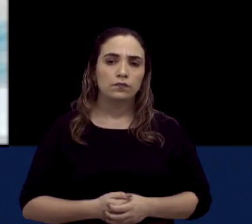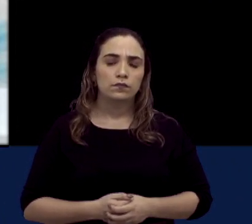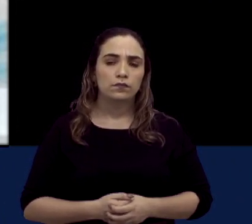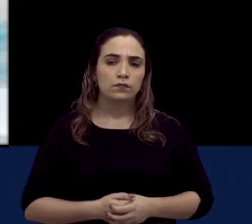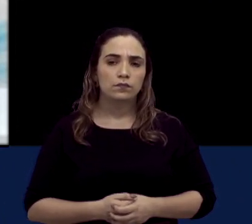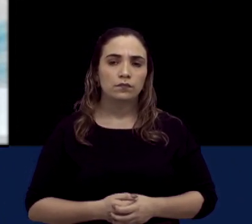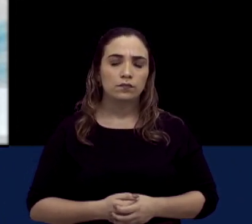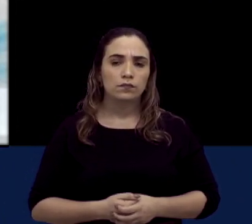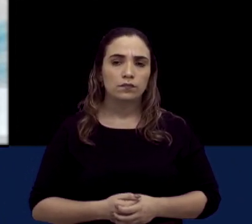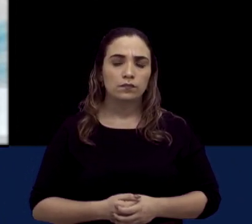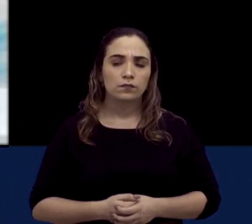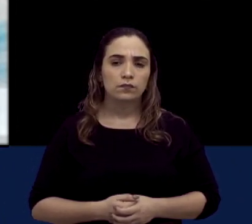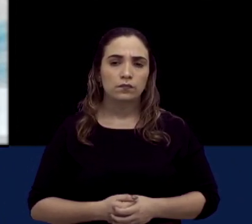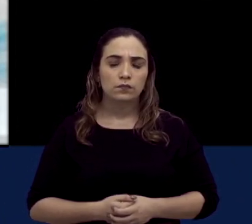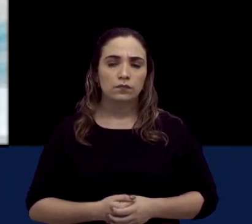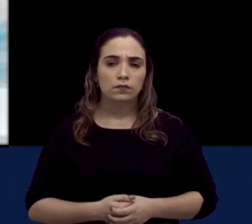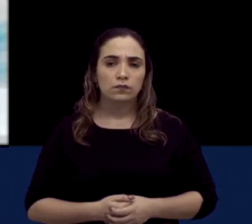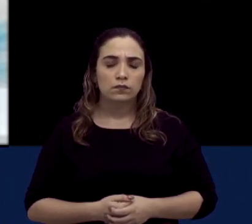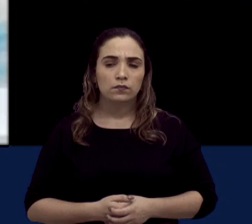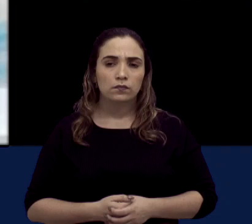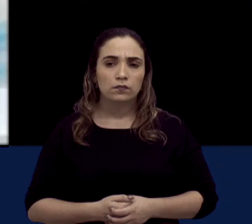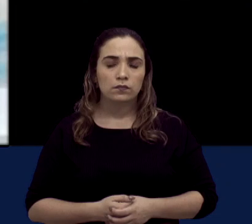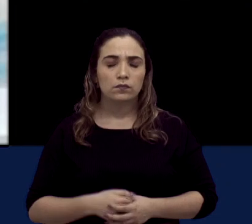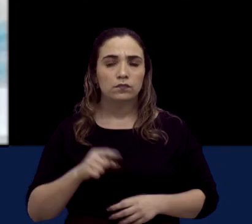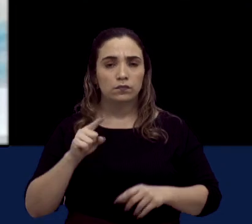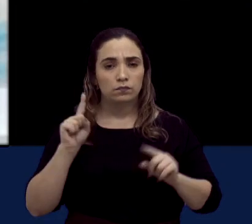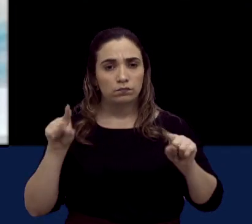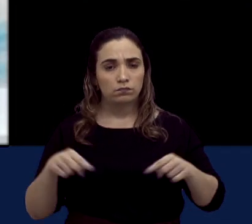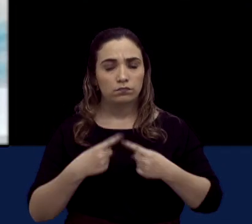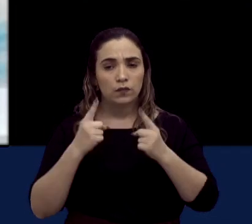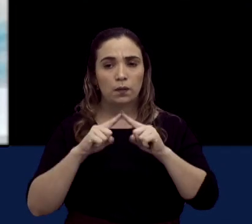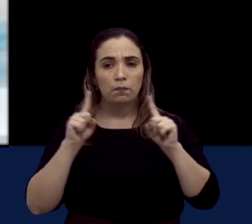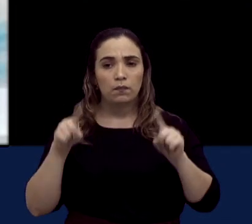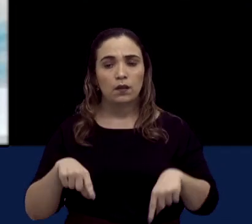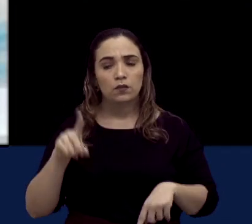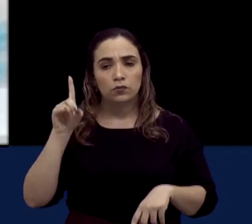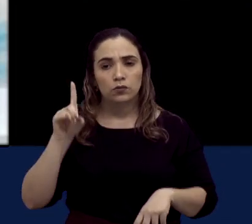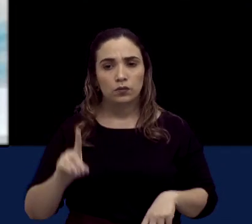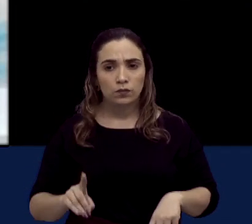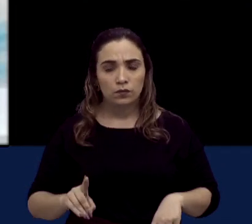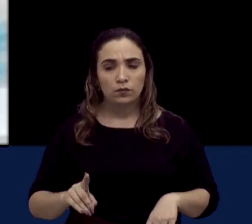Geralmente como mesmo também o plano diretor disse,